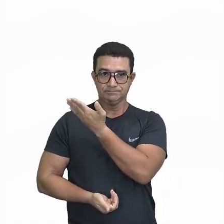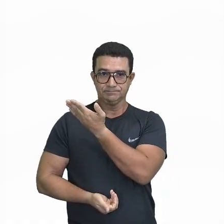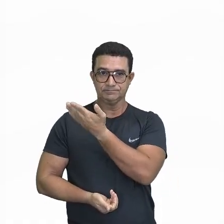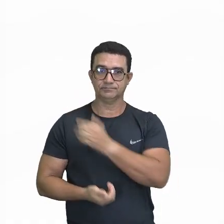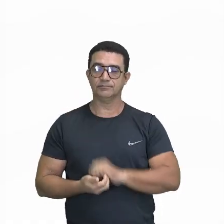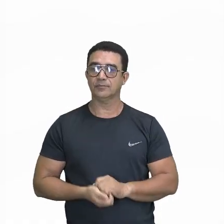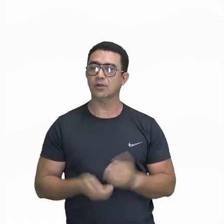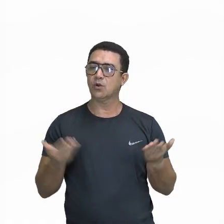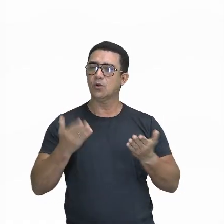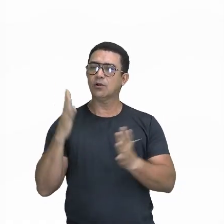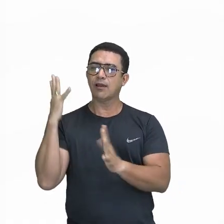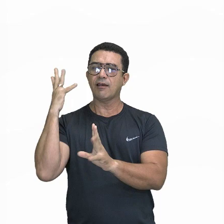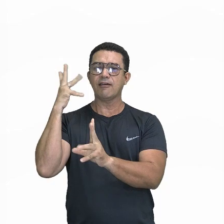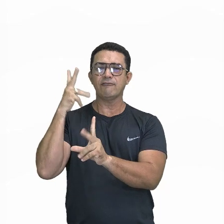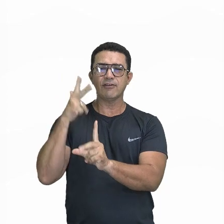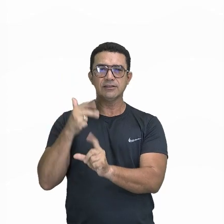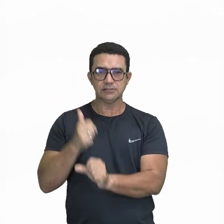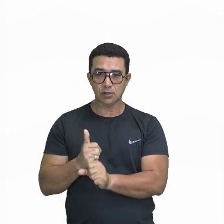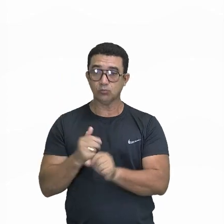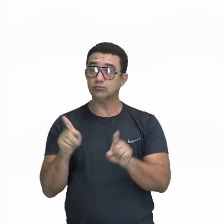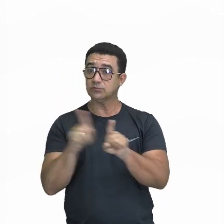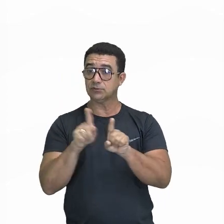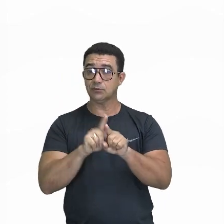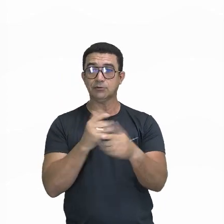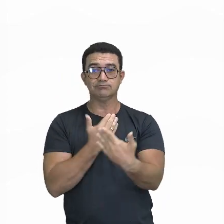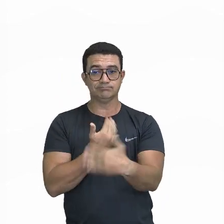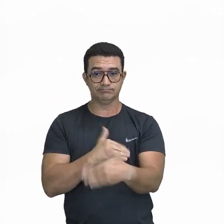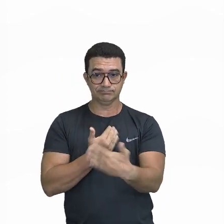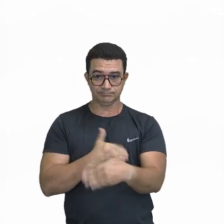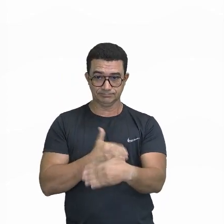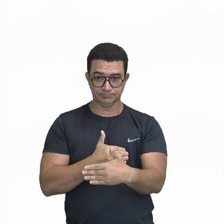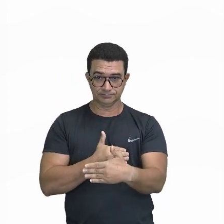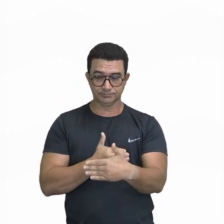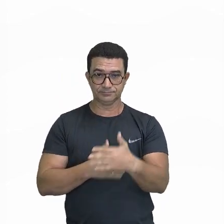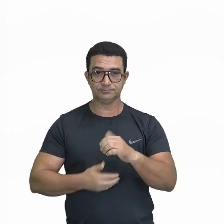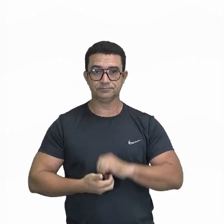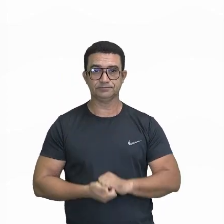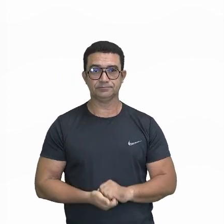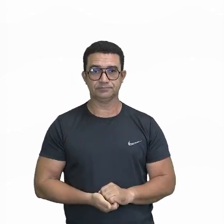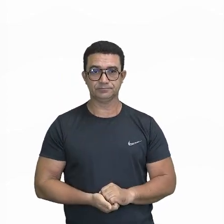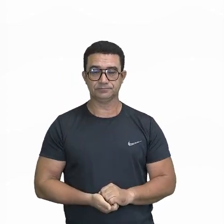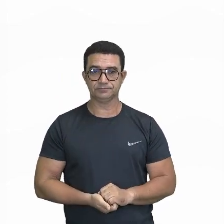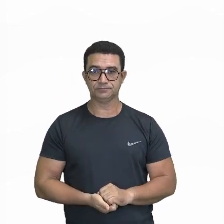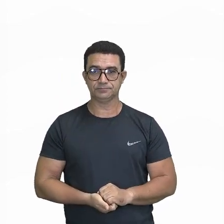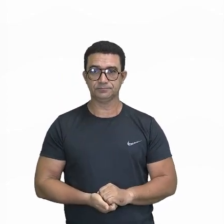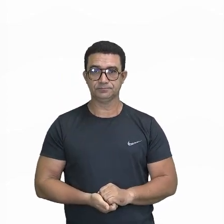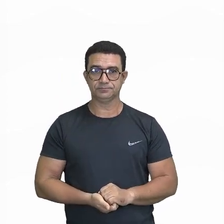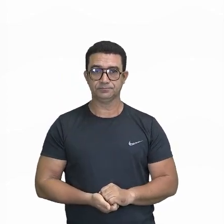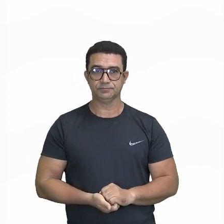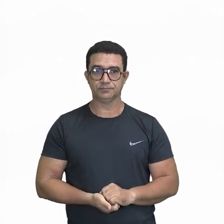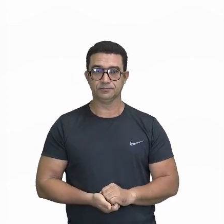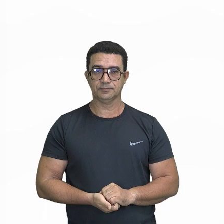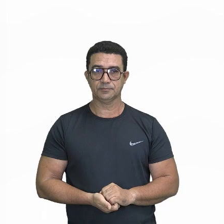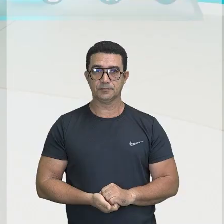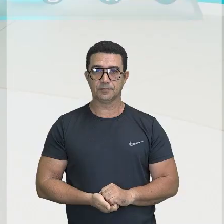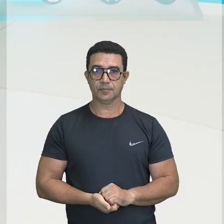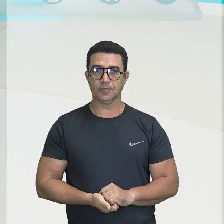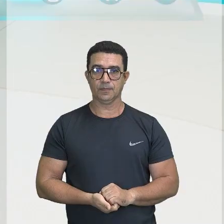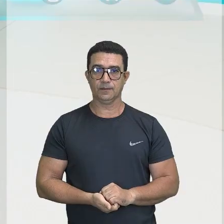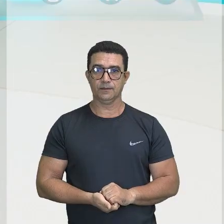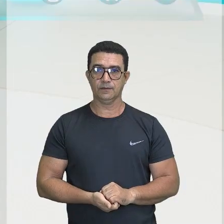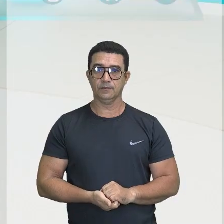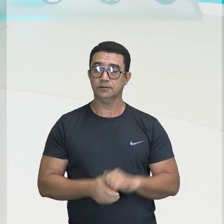Bem, a nossa aula é a 10 e hoje nós vamos ter a nossa revisão da segunda unidade e a